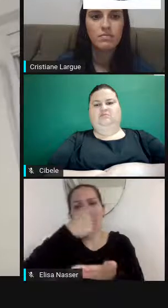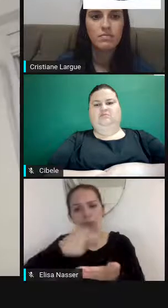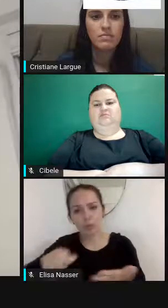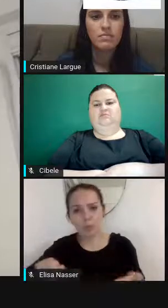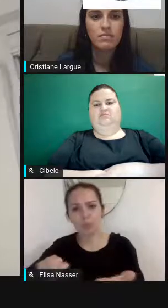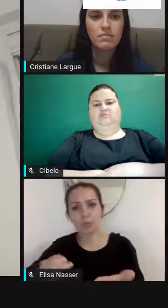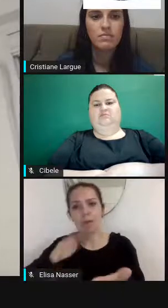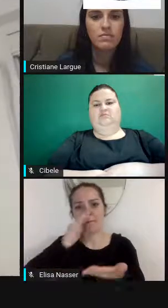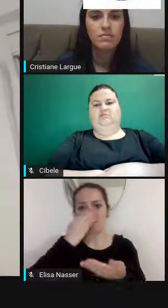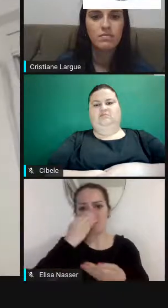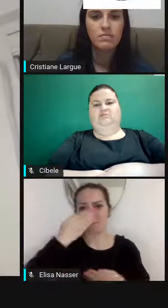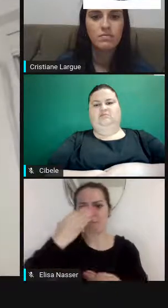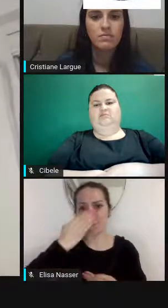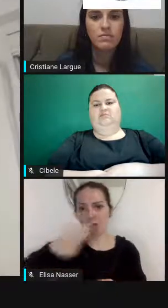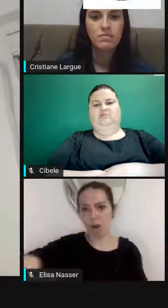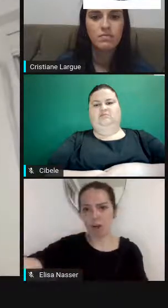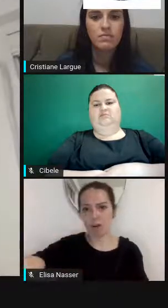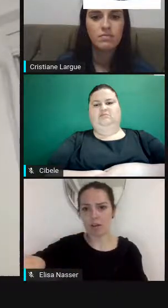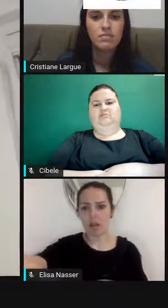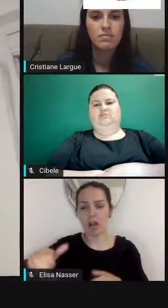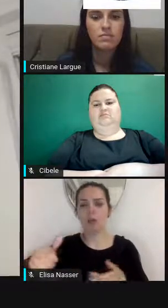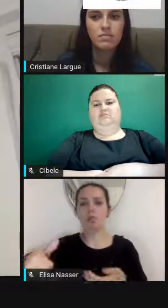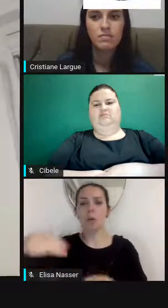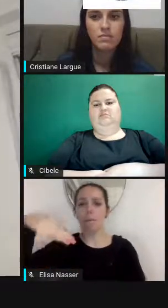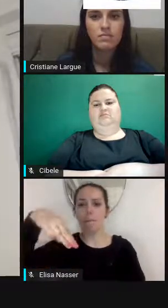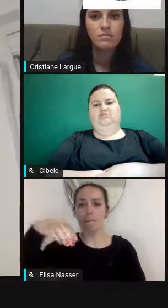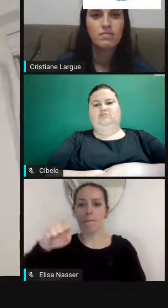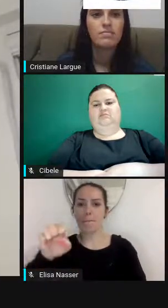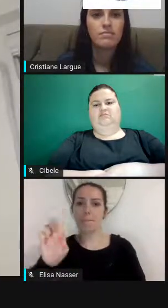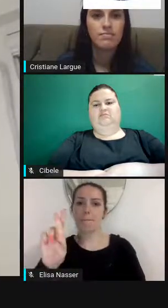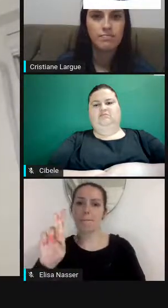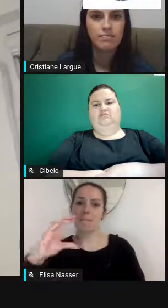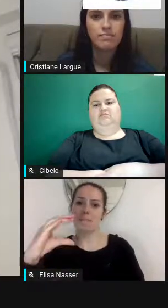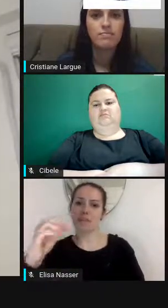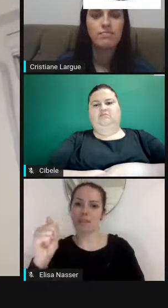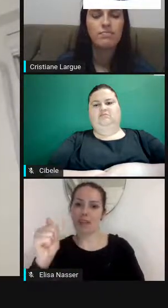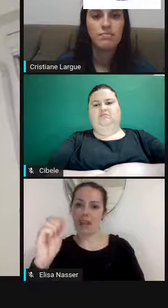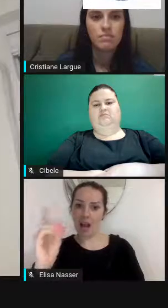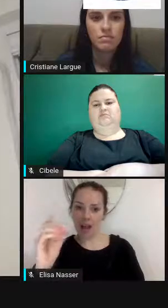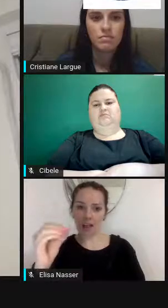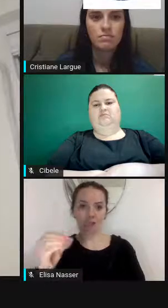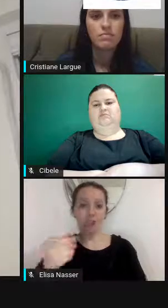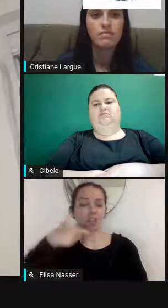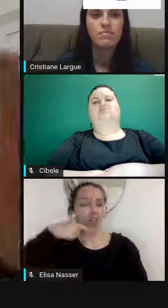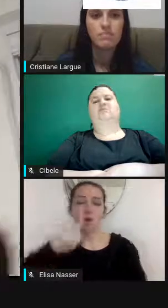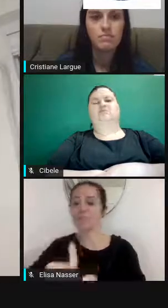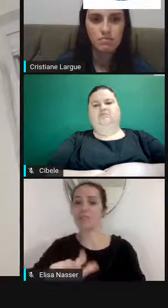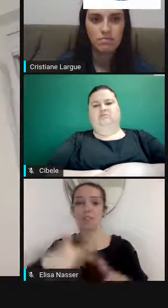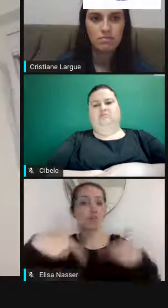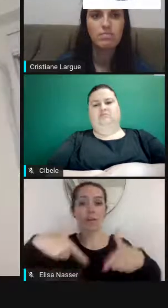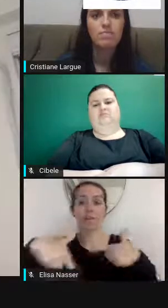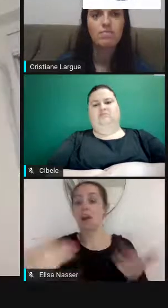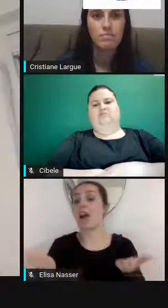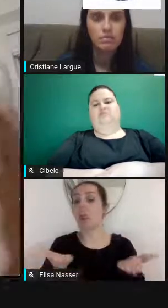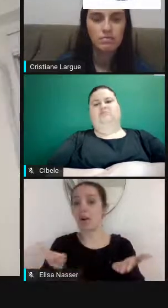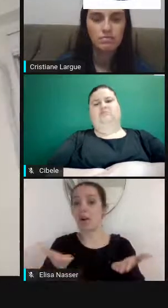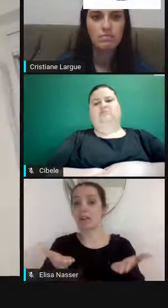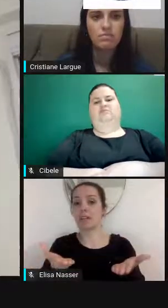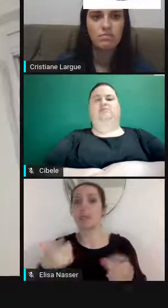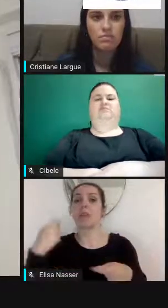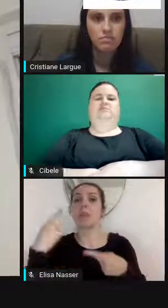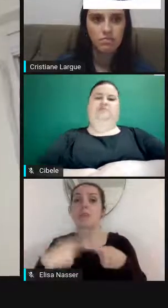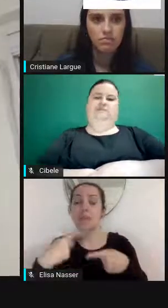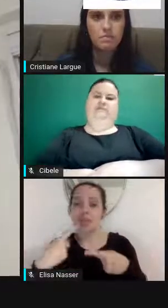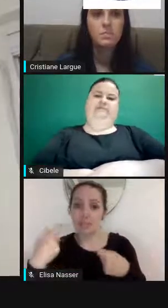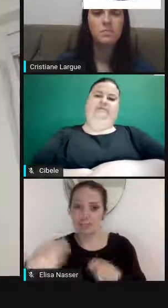no mercado e não consegui agora não tô conseguindo de colocar então a gente precisa ter essa maturidade de aceitar que a gente além de se